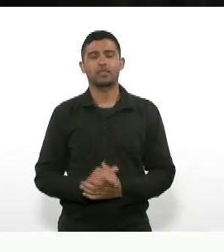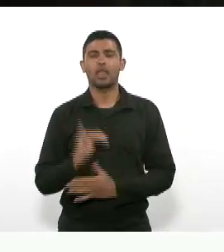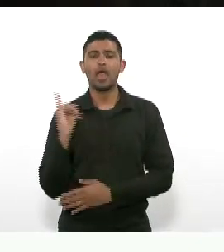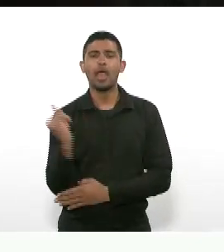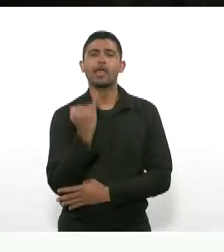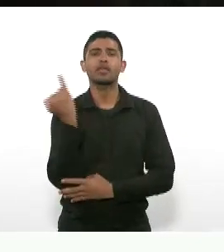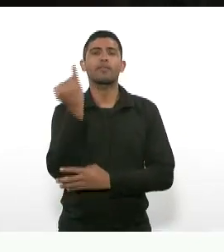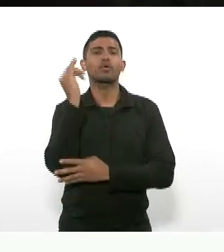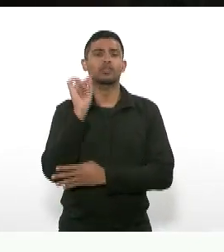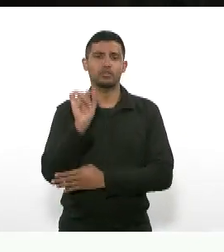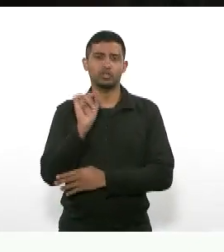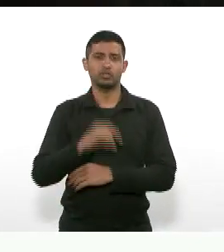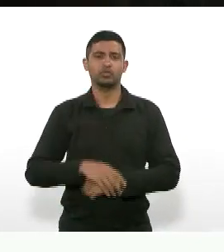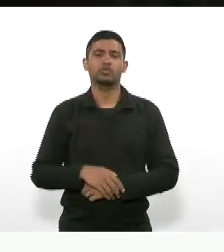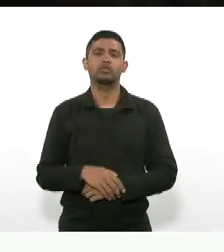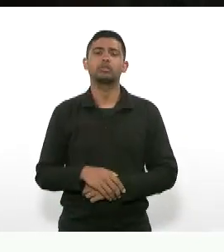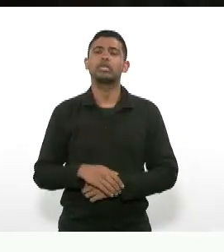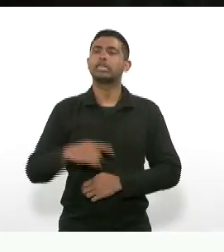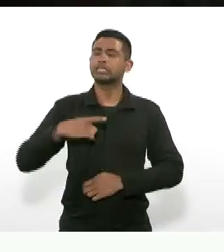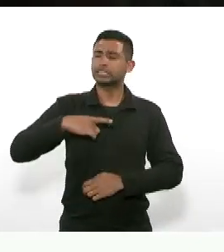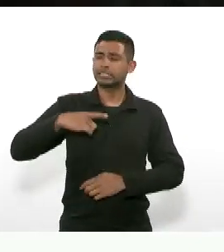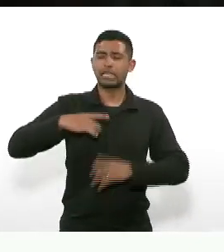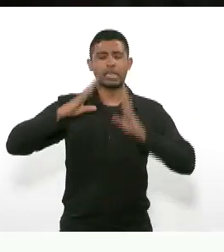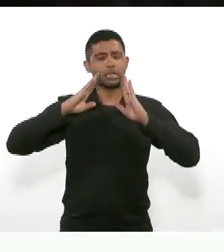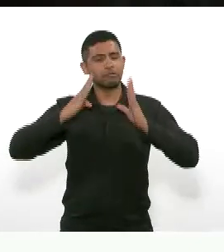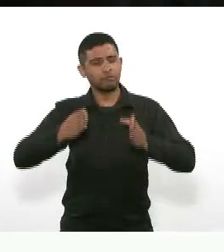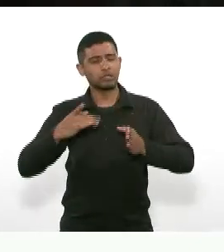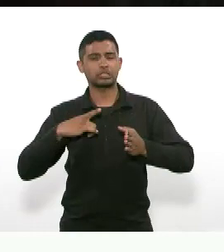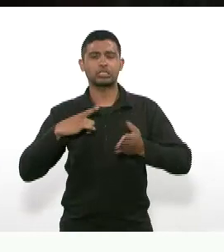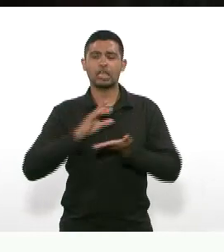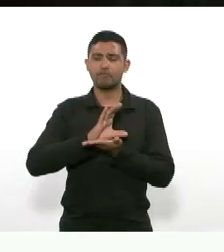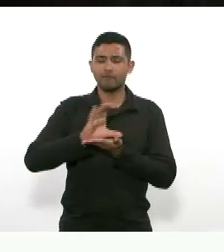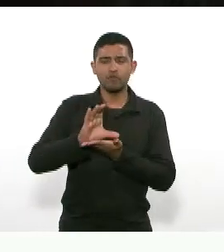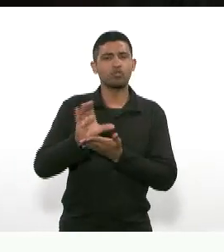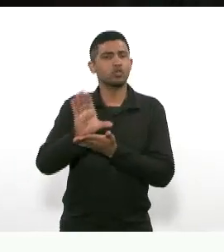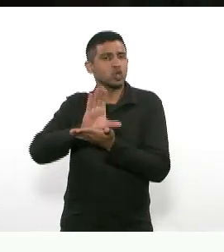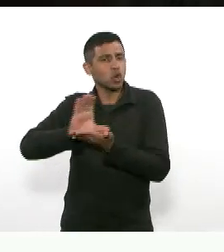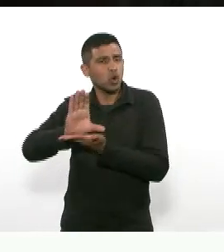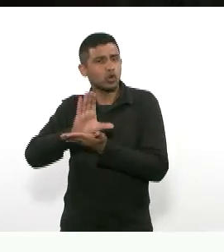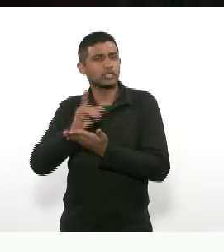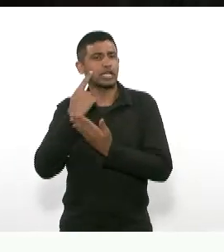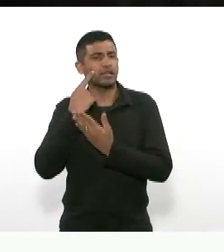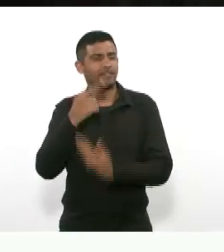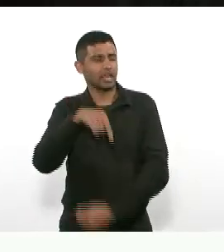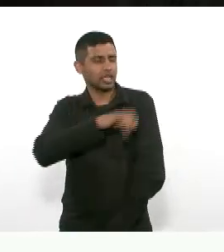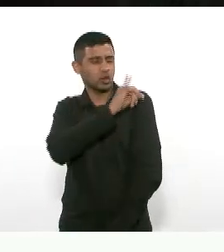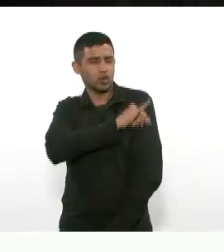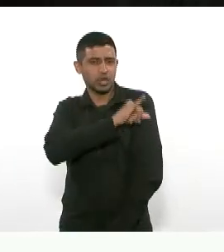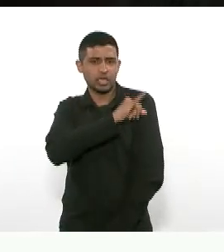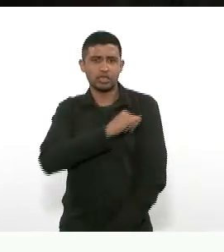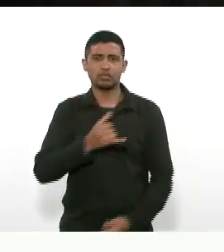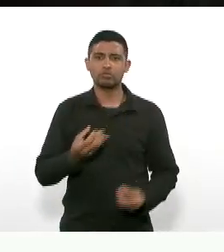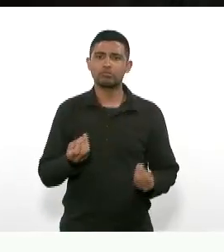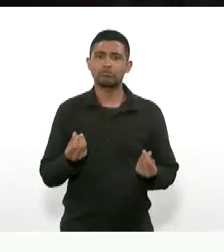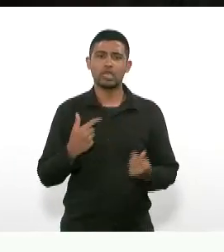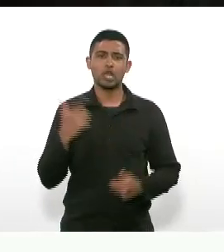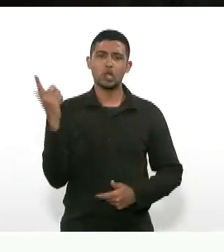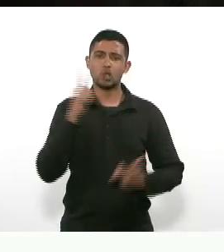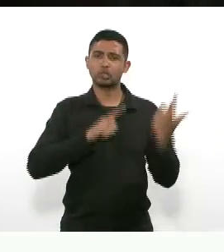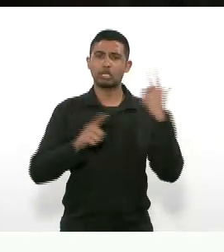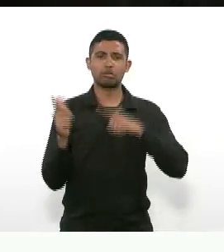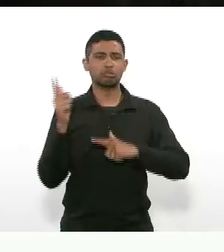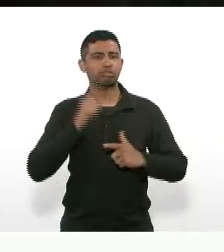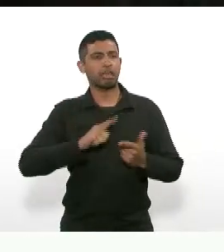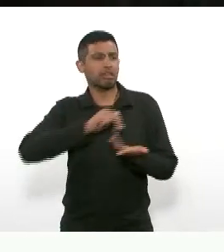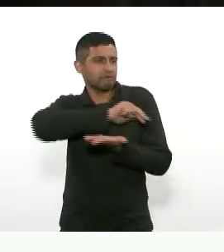é? É que tenha um fundo, que tenha um conselho, que o Estado do Rio de Janeiro possa receber os seus recursos,